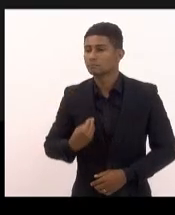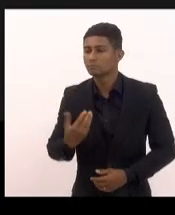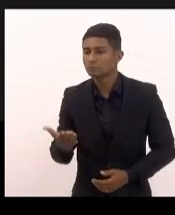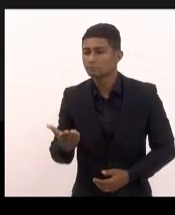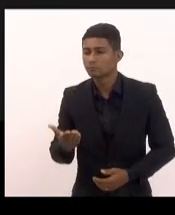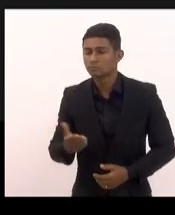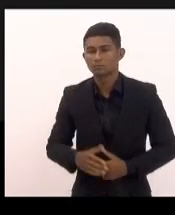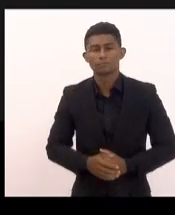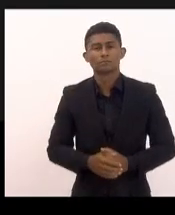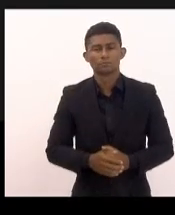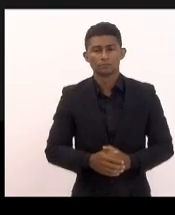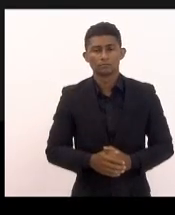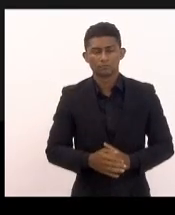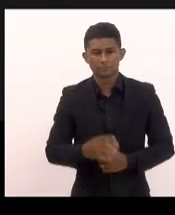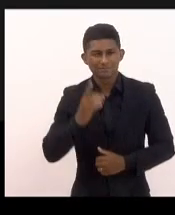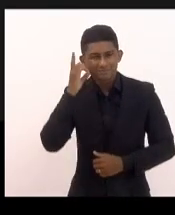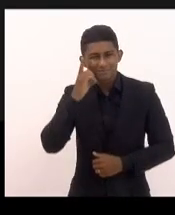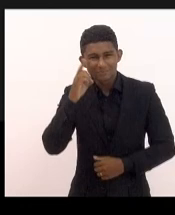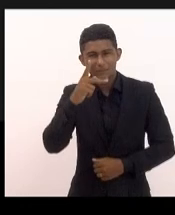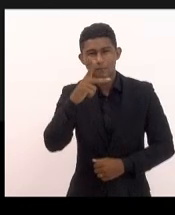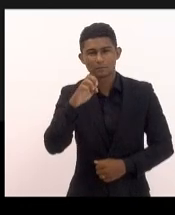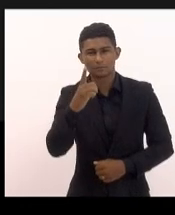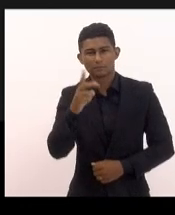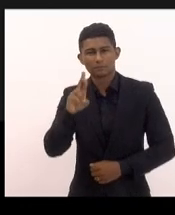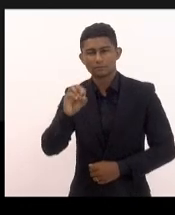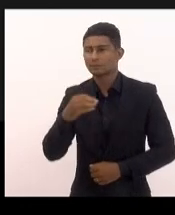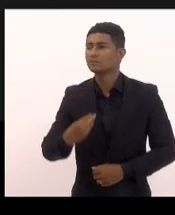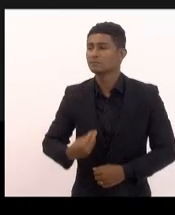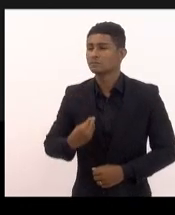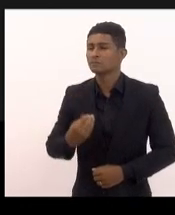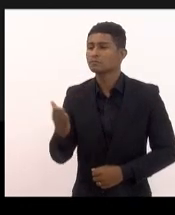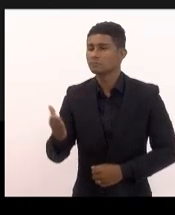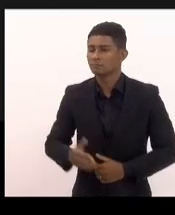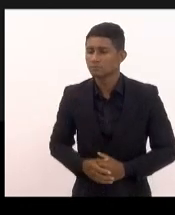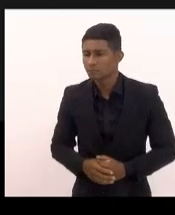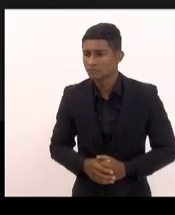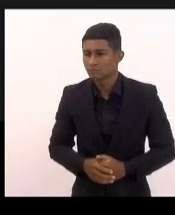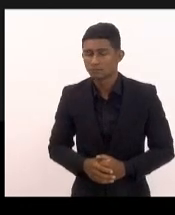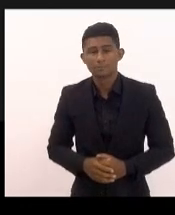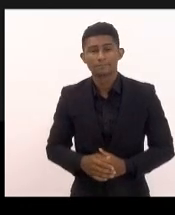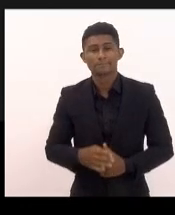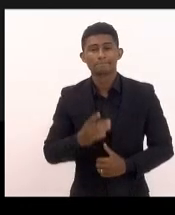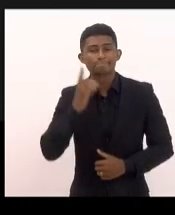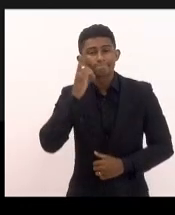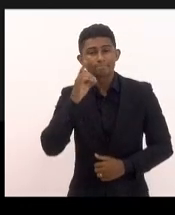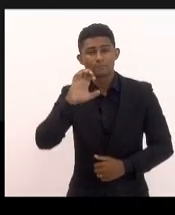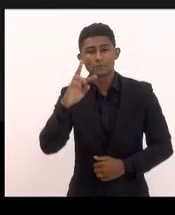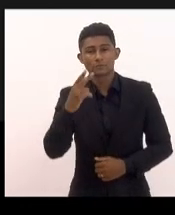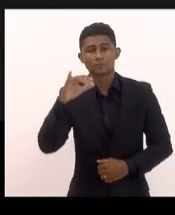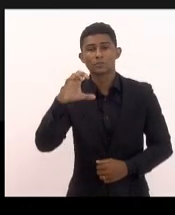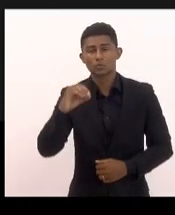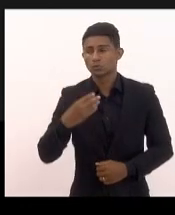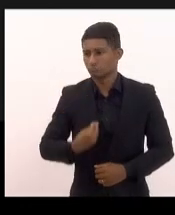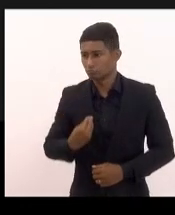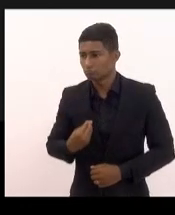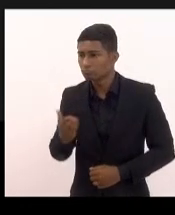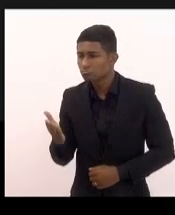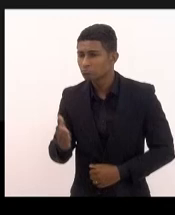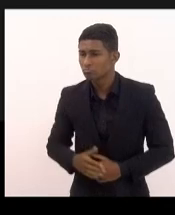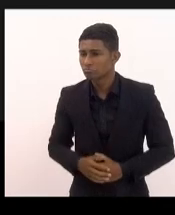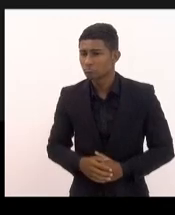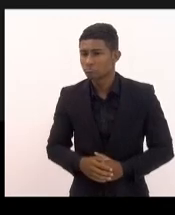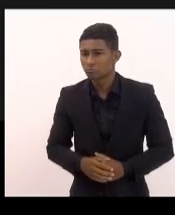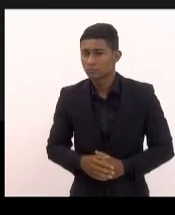Deputado Eurico Júnior, deputado Pedro Ricardo. Deputado Pedro Ricardo, deputado Chico Machado. Deputado